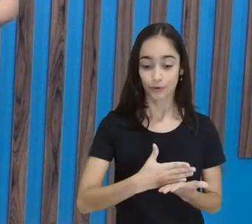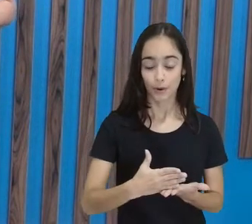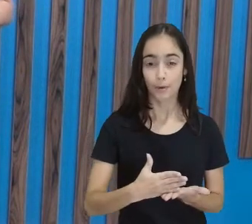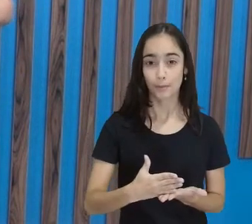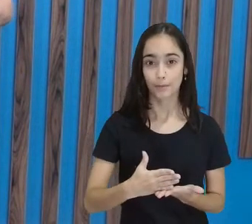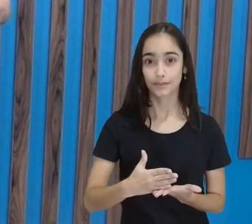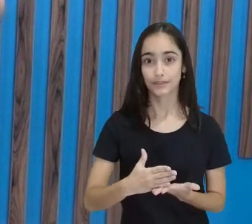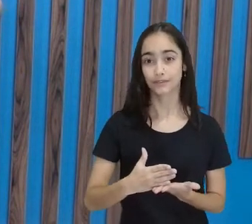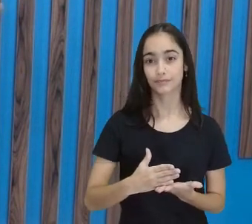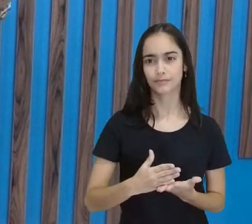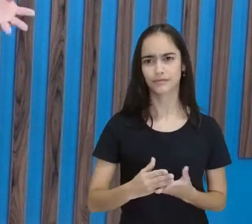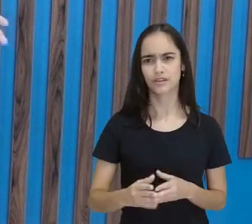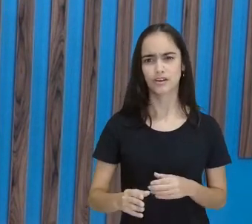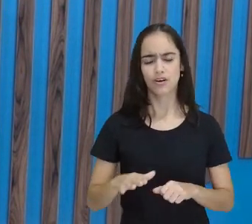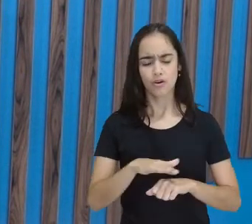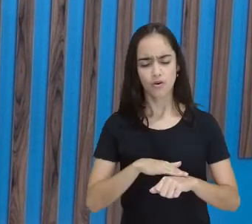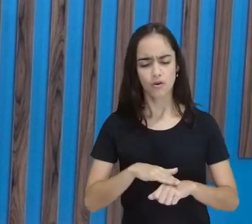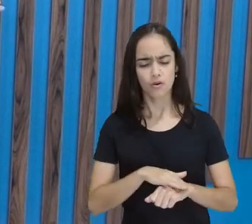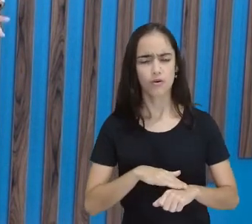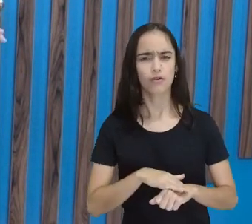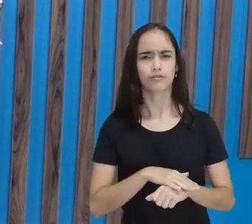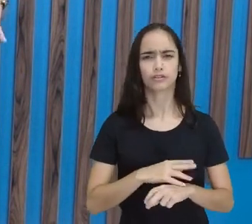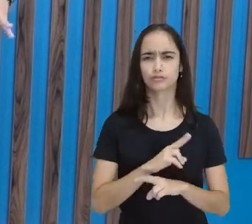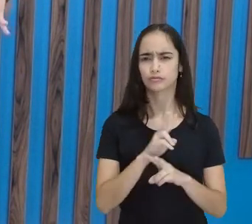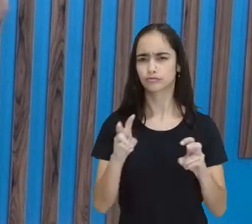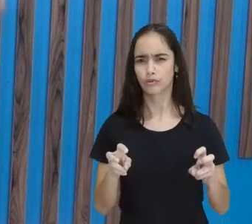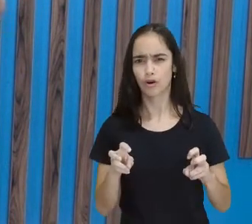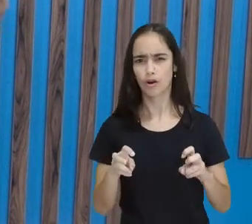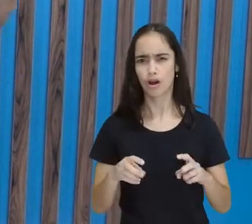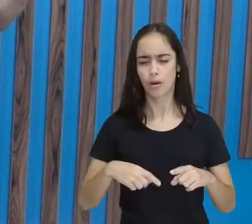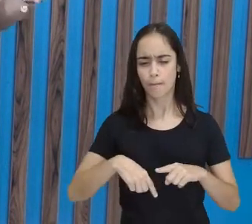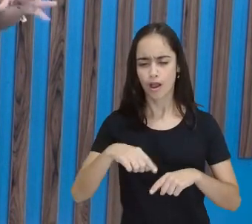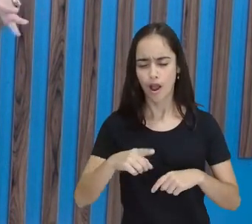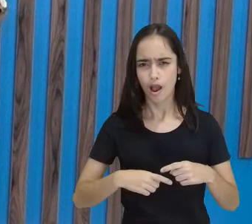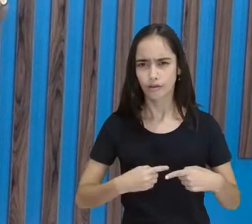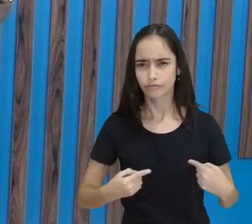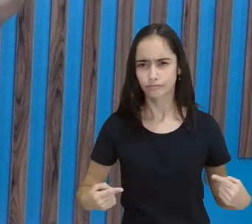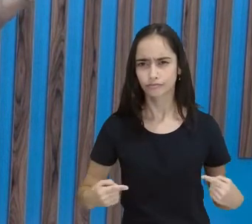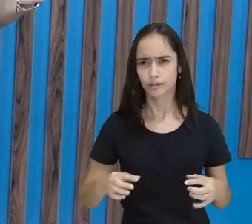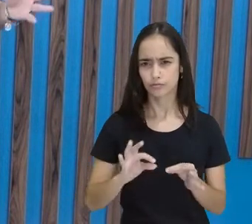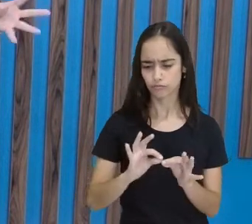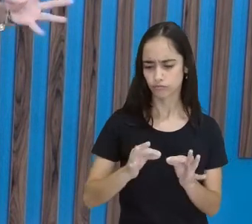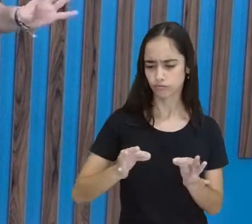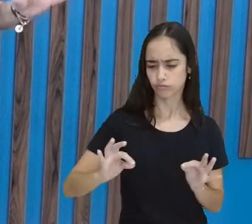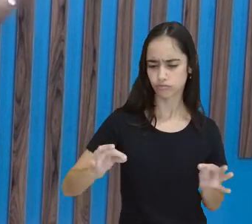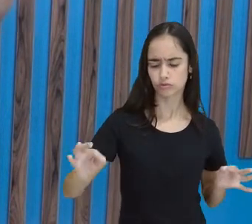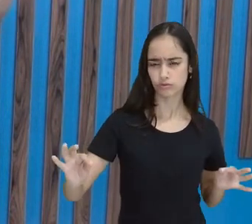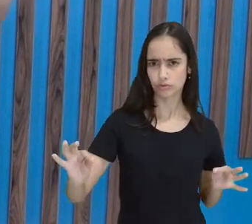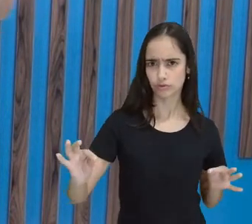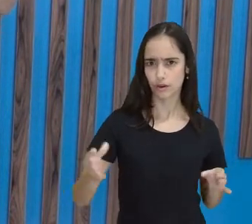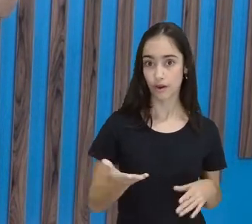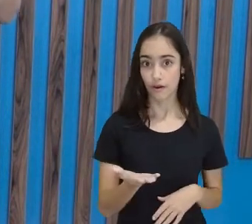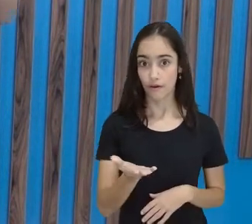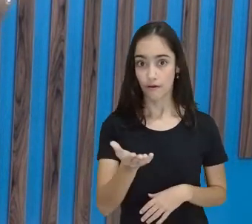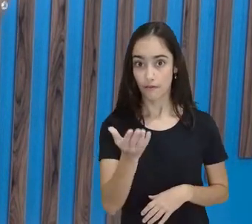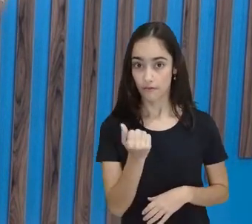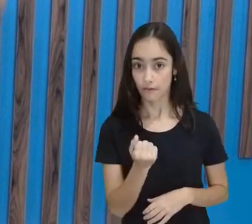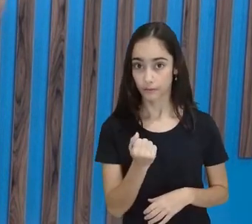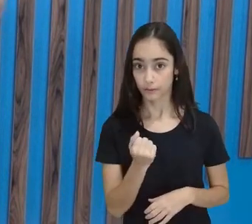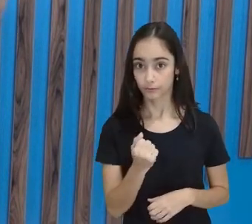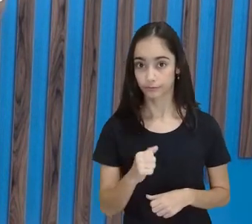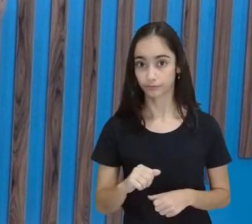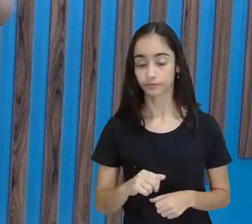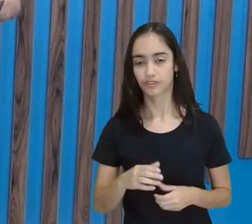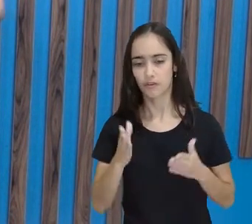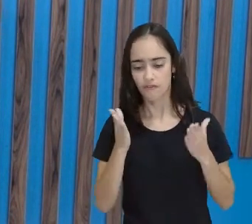instrumentos de medidas. Vocês estavam conversando esses dias sobre as questões das comparações, das grandezas, né? Agora a gente vai dar uma paradinha,